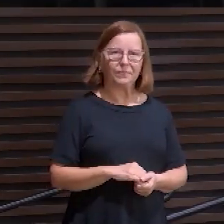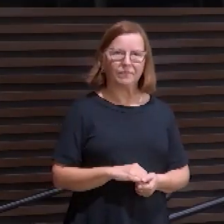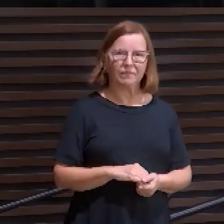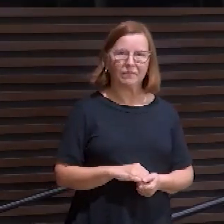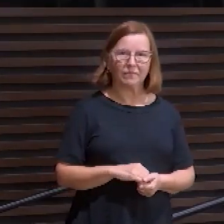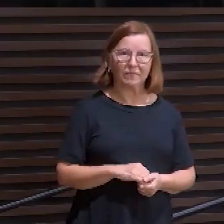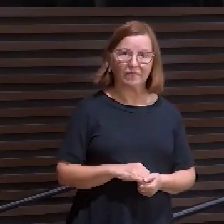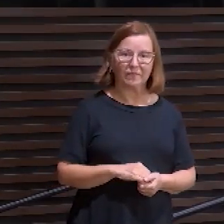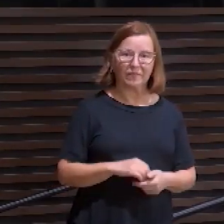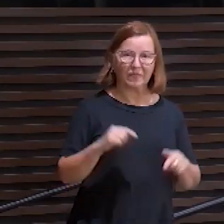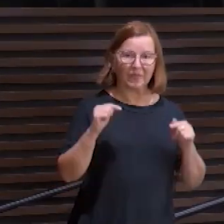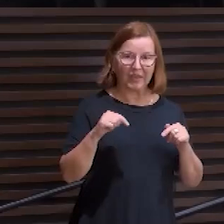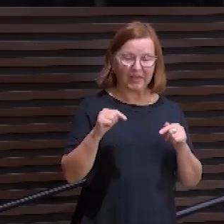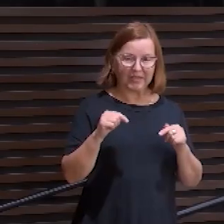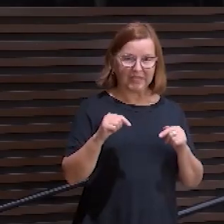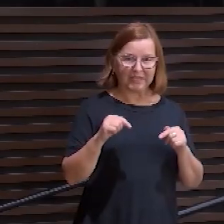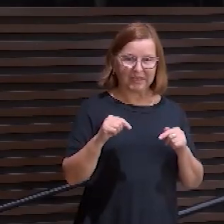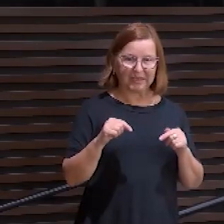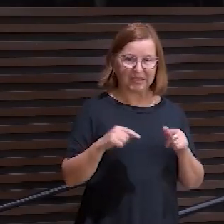Aqui está o ápice.